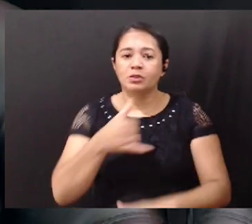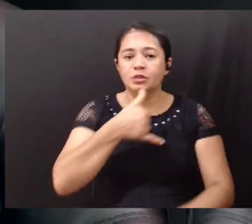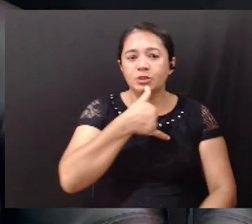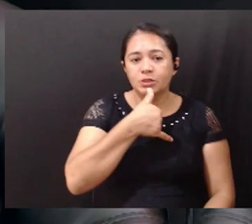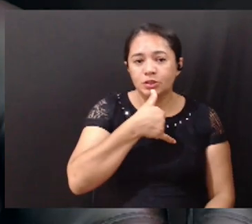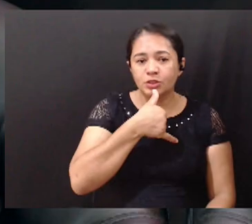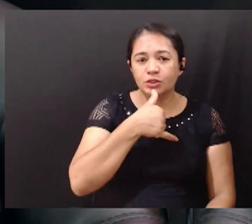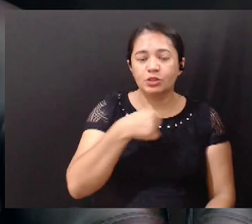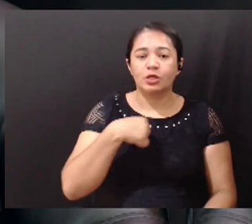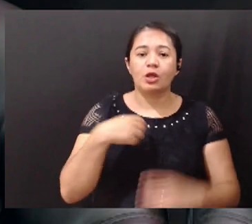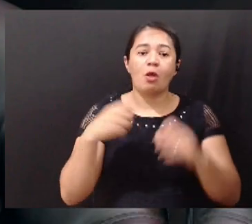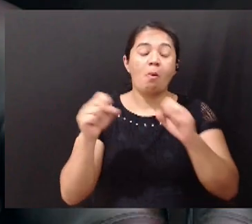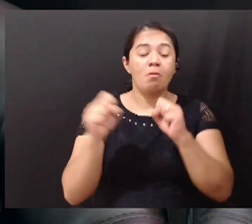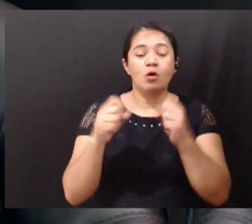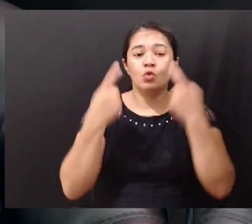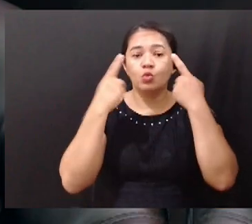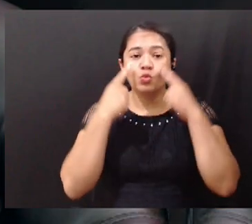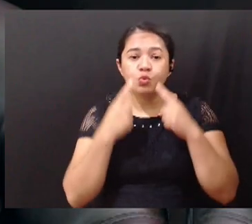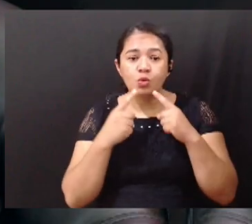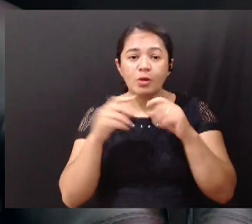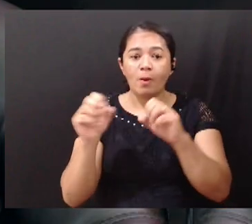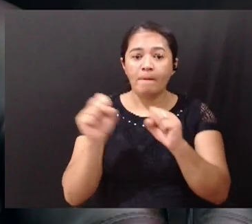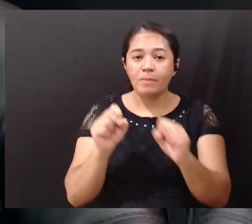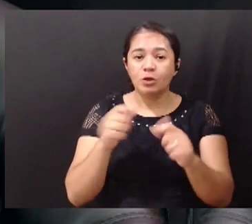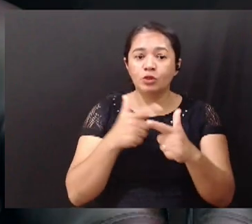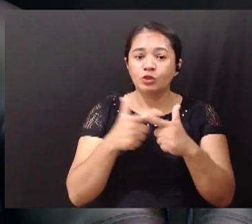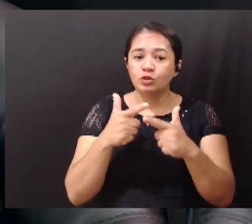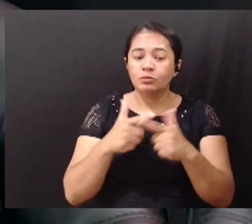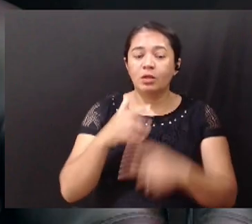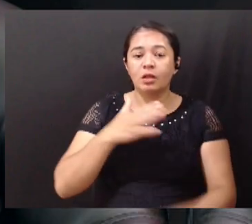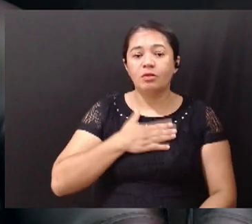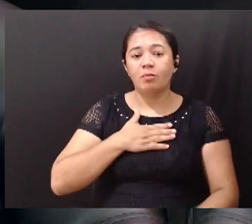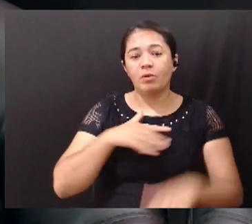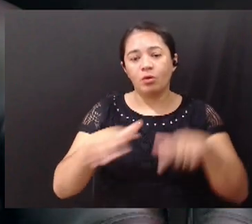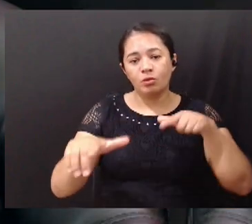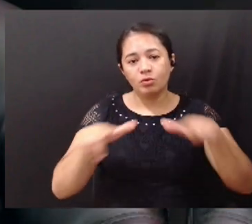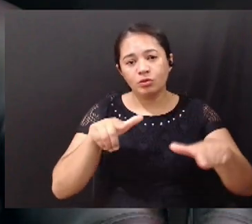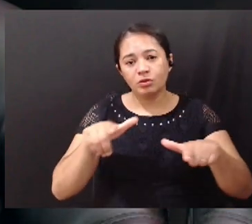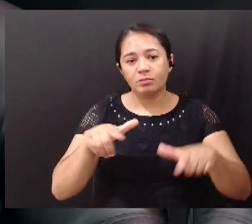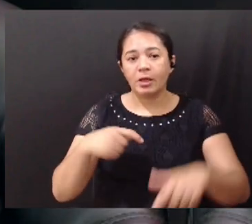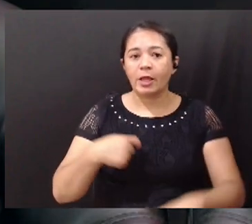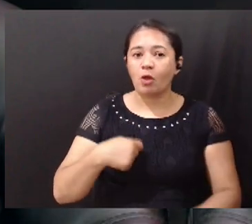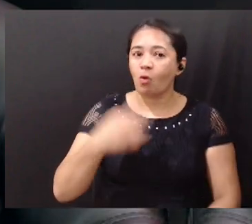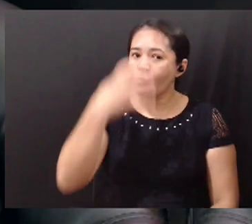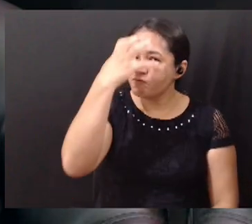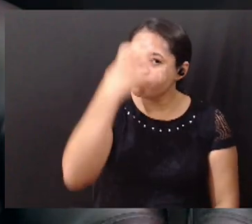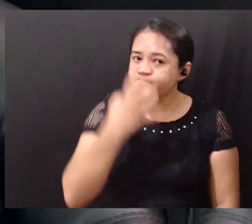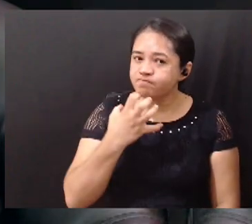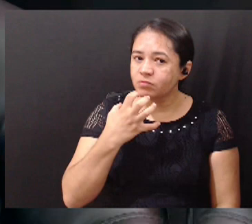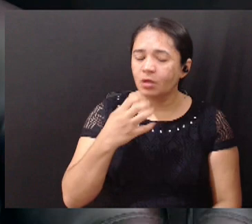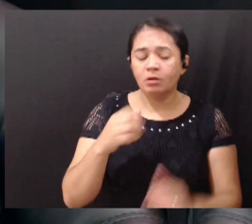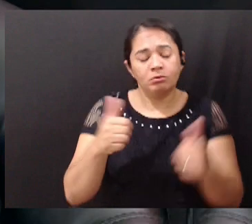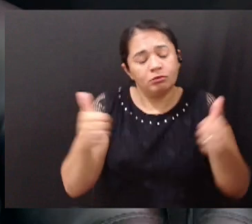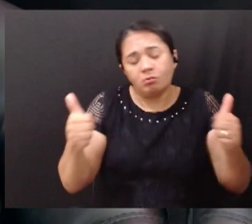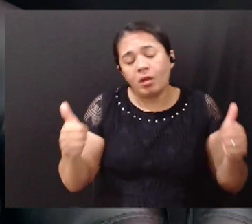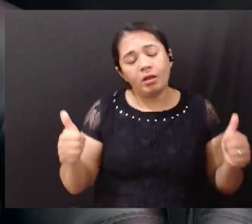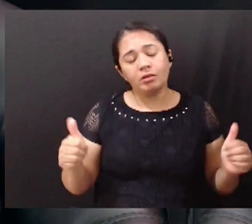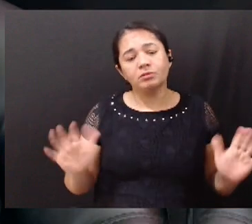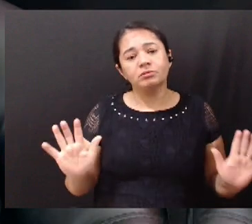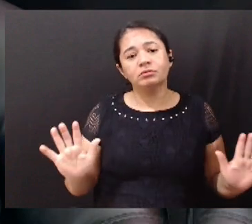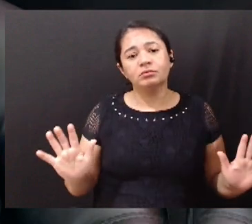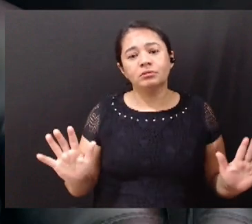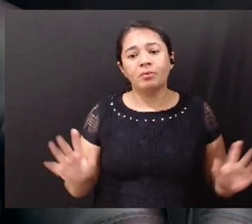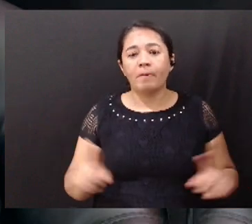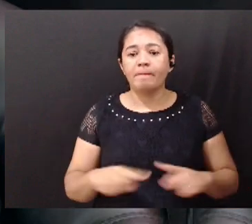chorando, eu posso ter um problema no meu trabalho, eu posso estar com raiva, e tá tudo bem. Né? A questão é, não